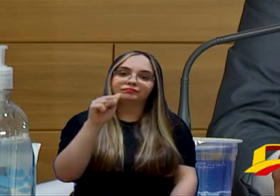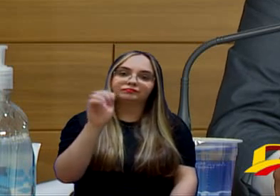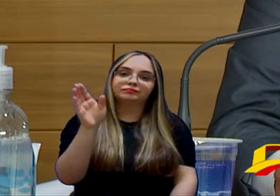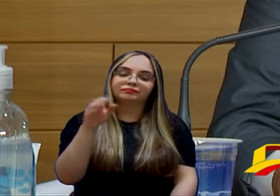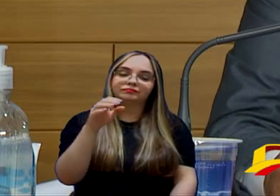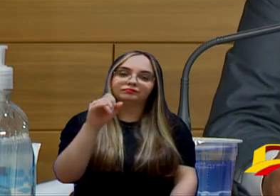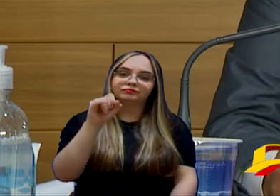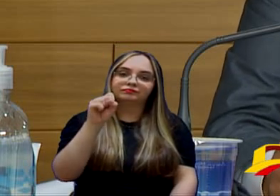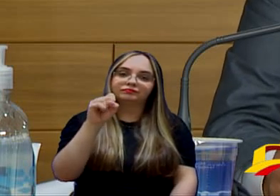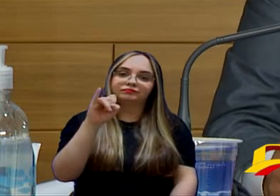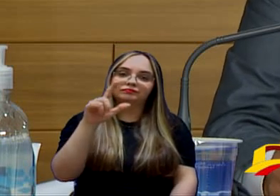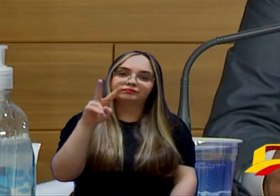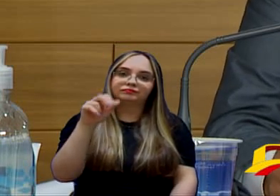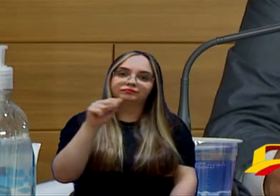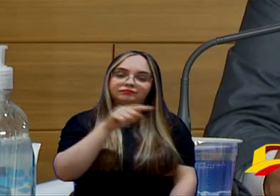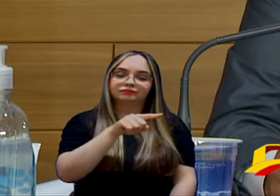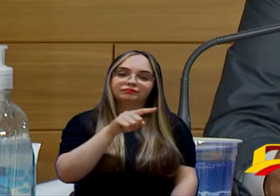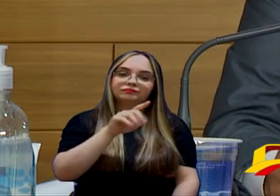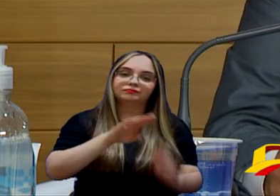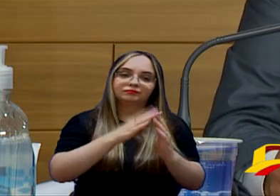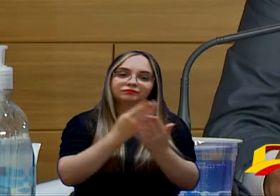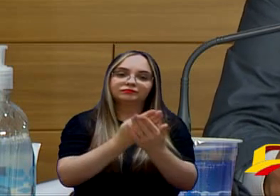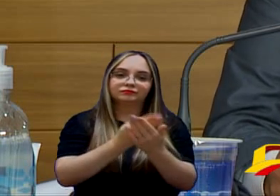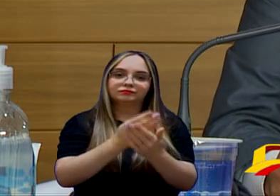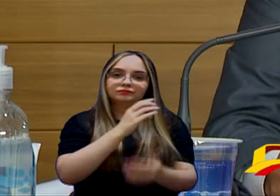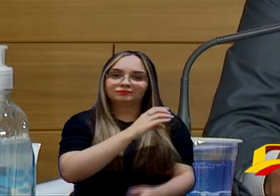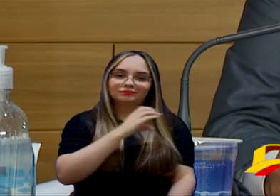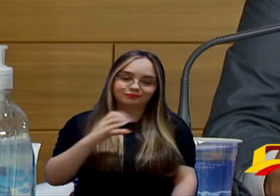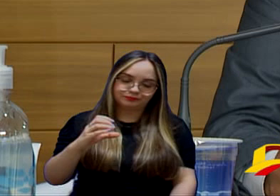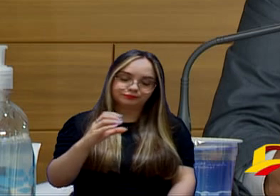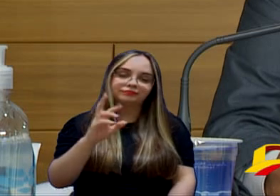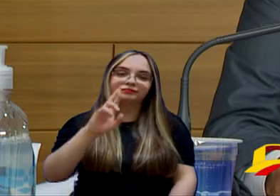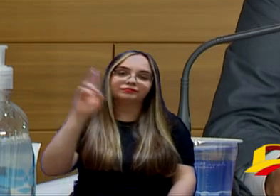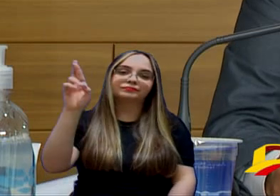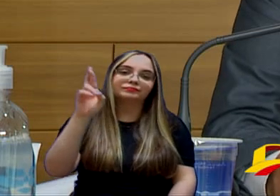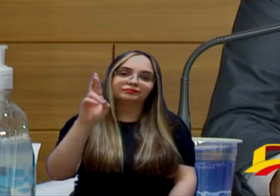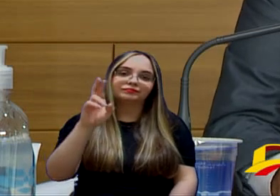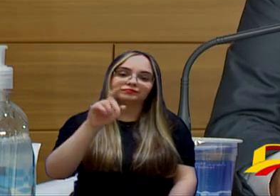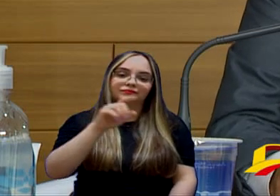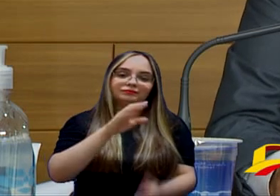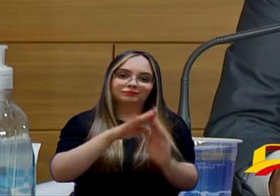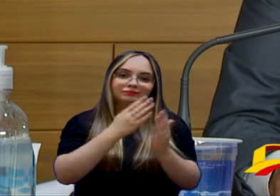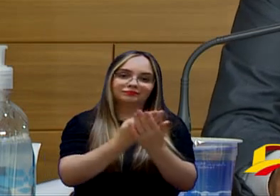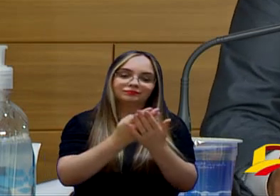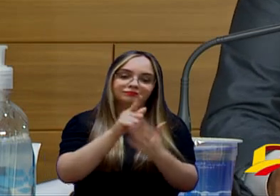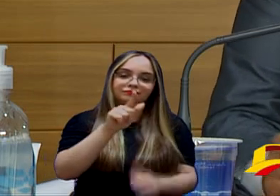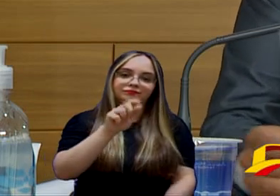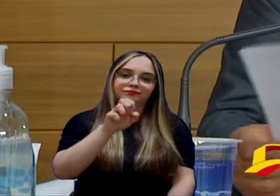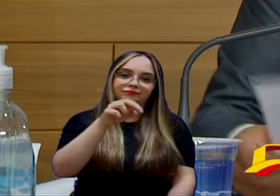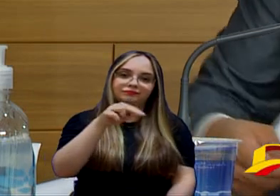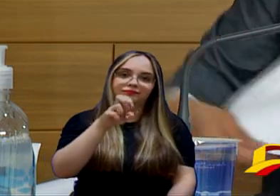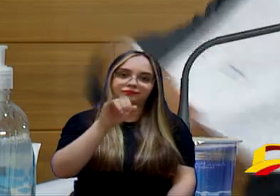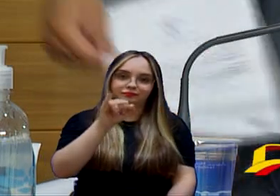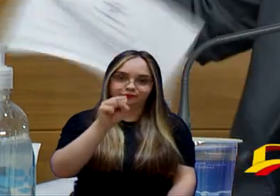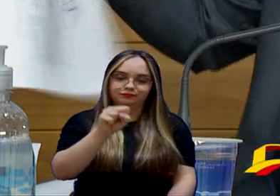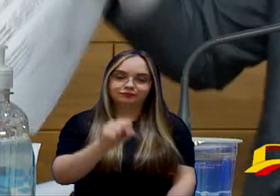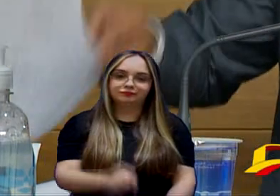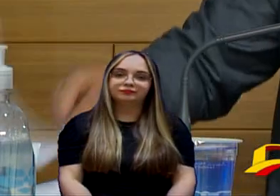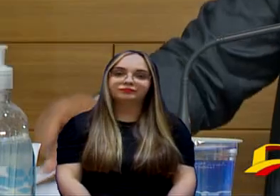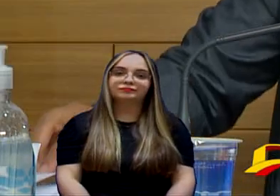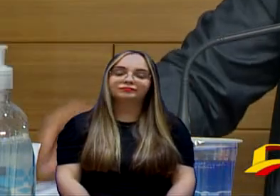moreno coordenadora do colégio Gênesis Sorocaba pela participação na campanha do primeiro trote solidário do nono ano realizado pela Escola